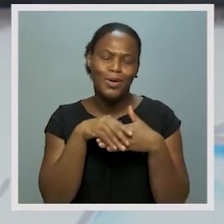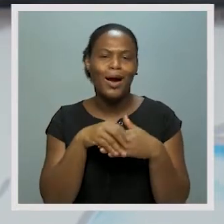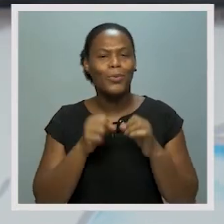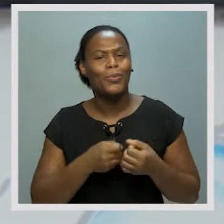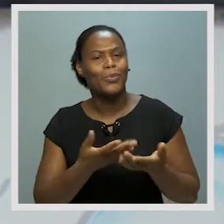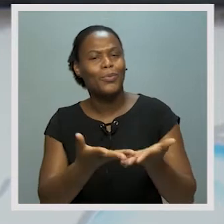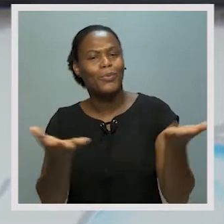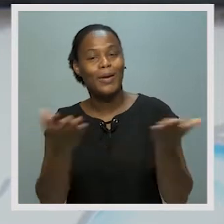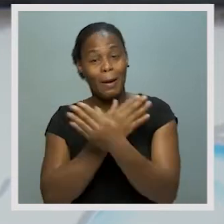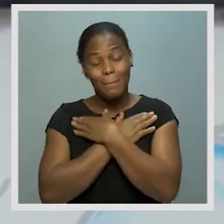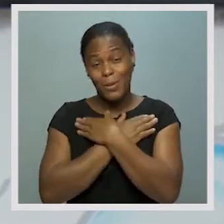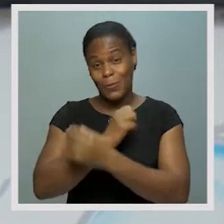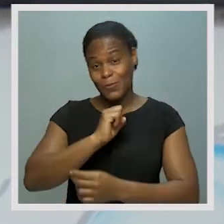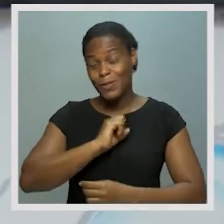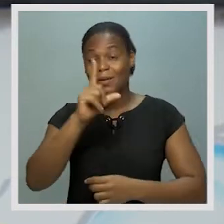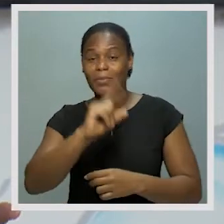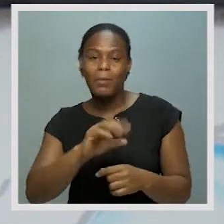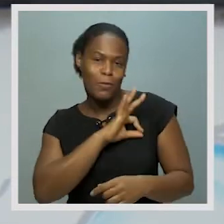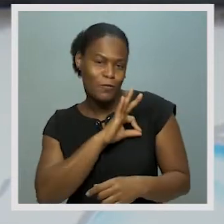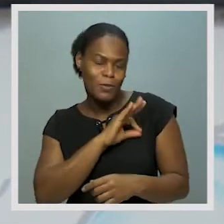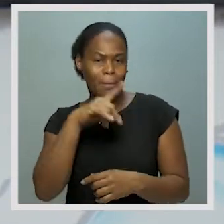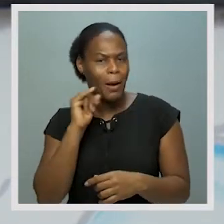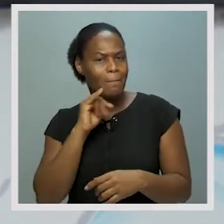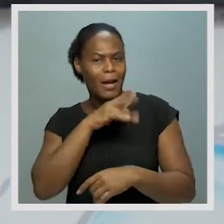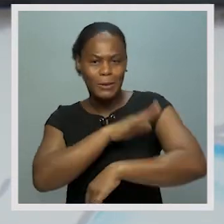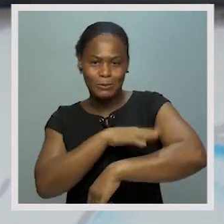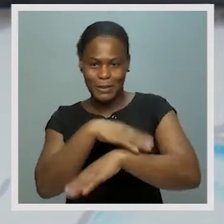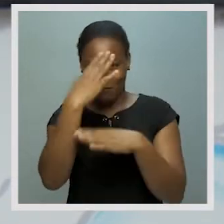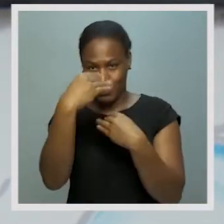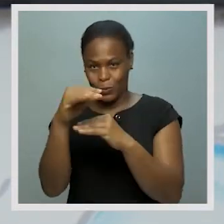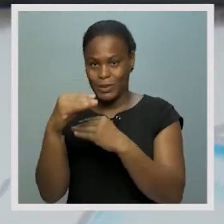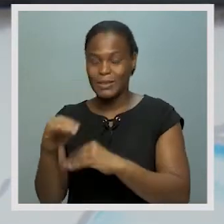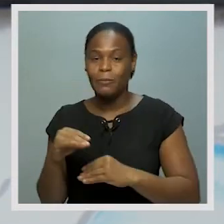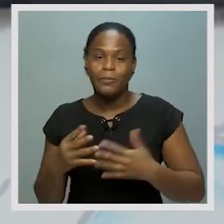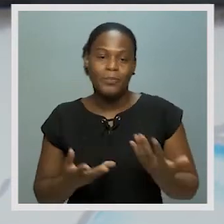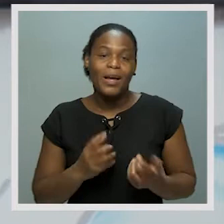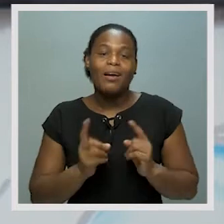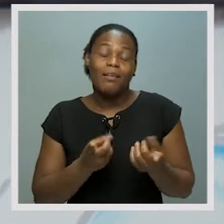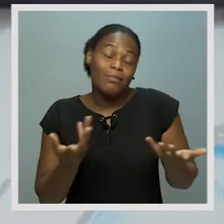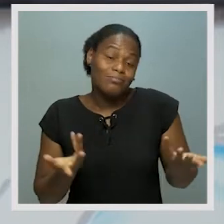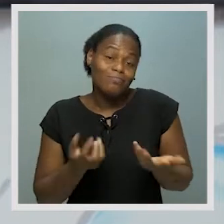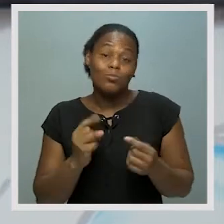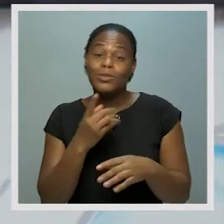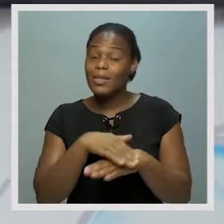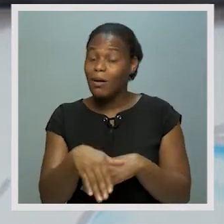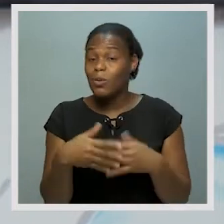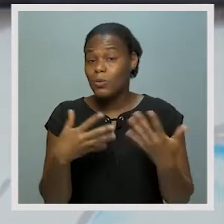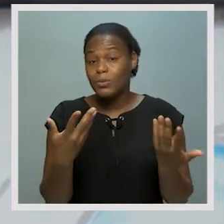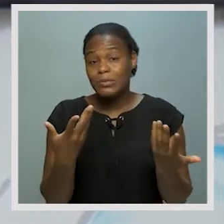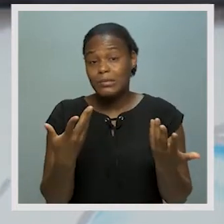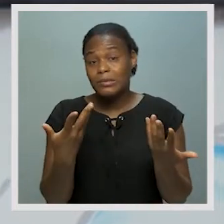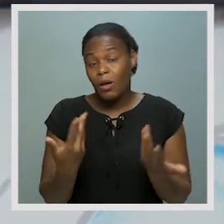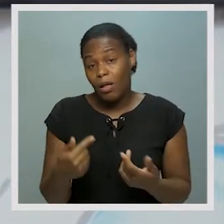isto extensivo aos amigos, aos professores, pais e encarregados de educação que, porventura, neste